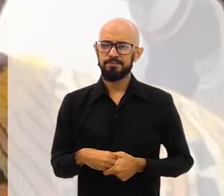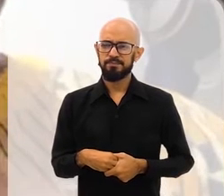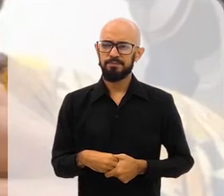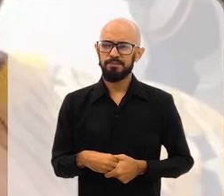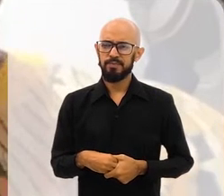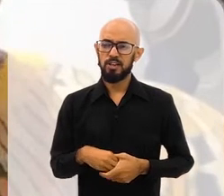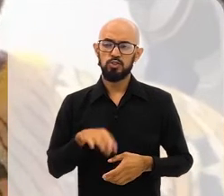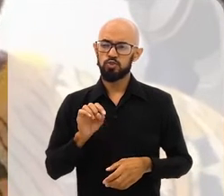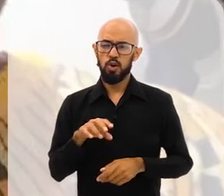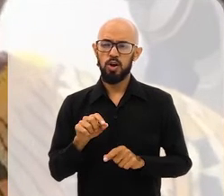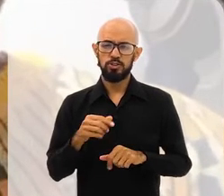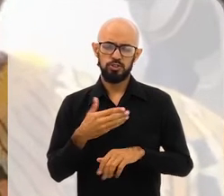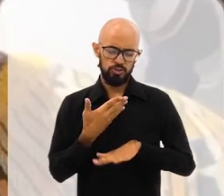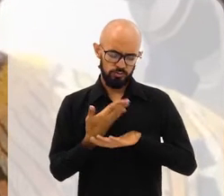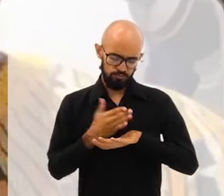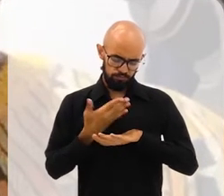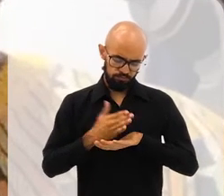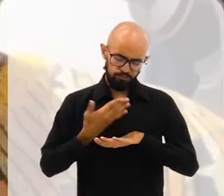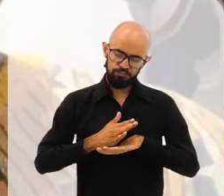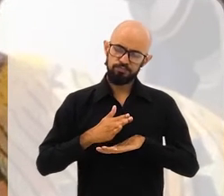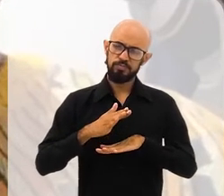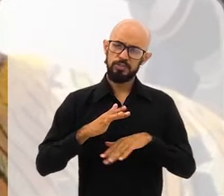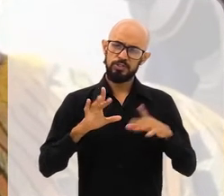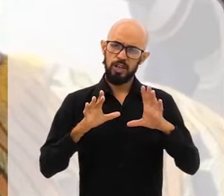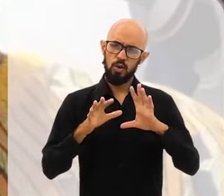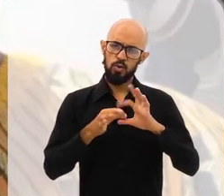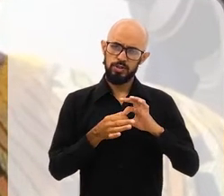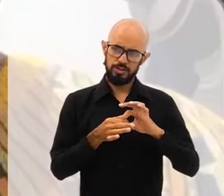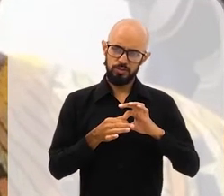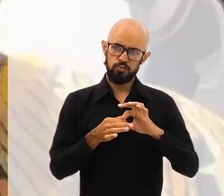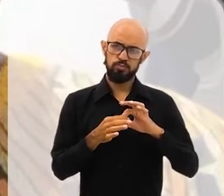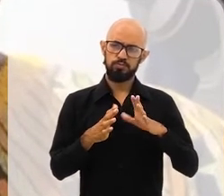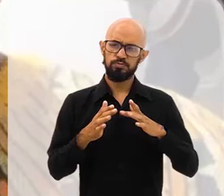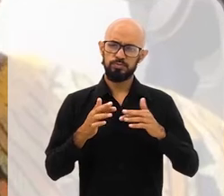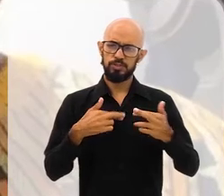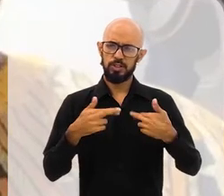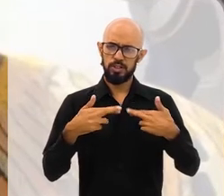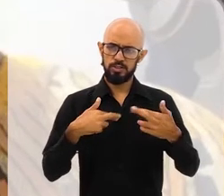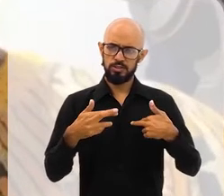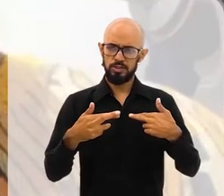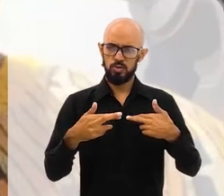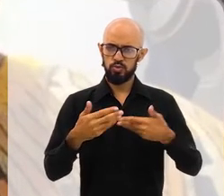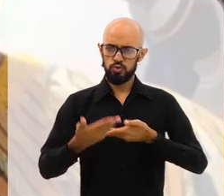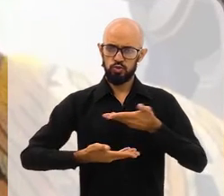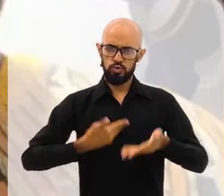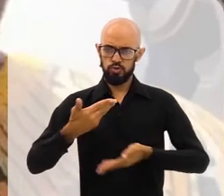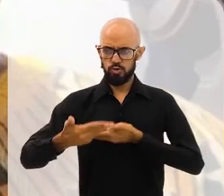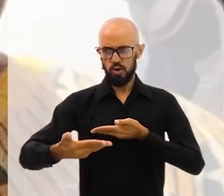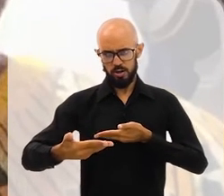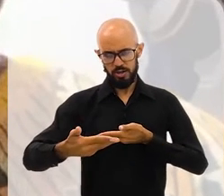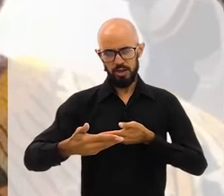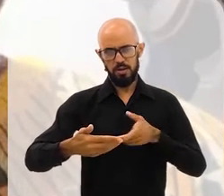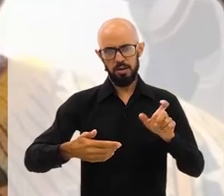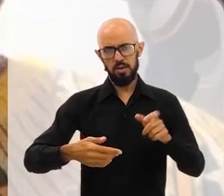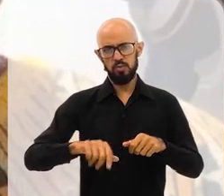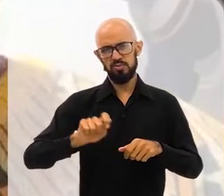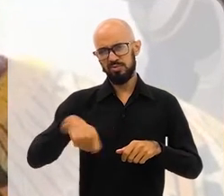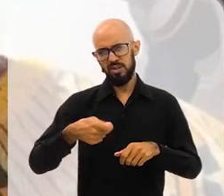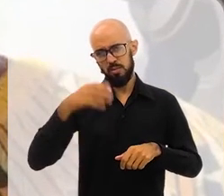dentro do ser humano é só a gente fazer essa conexão e quase é a troca